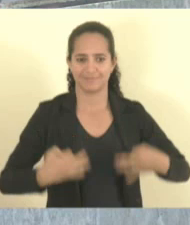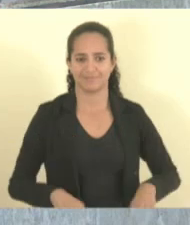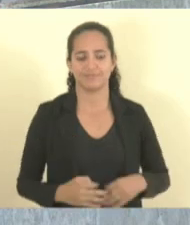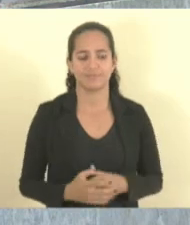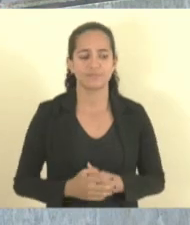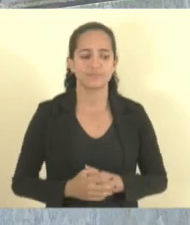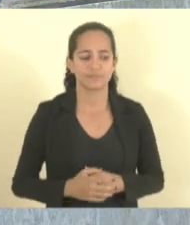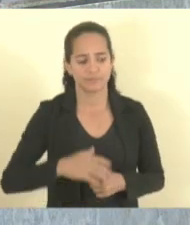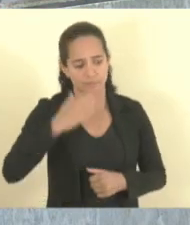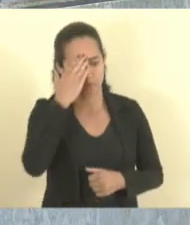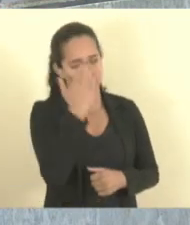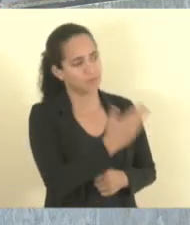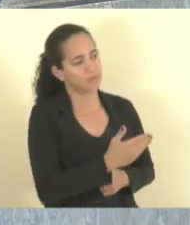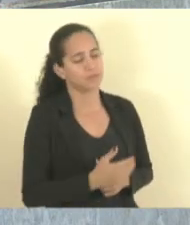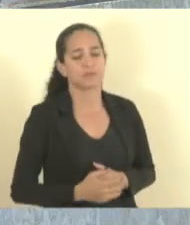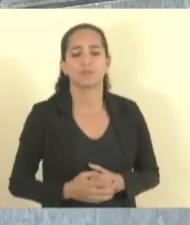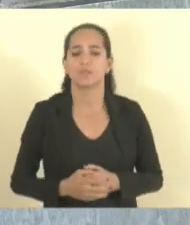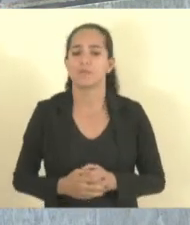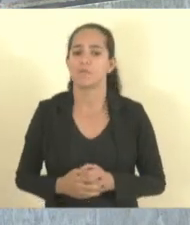Obrigado.